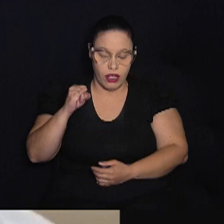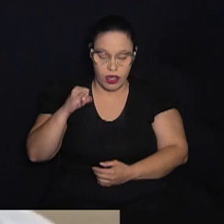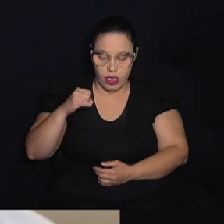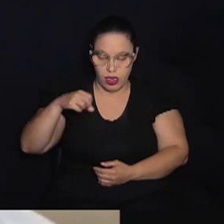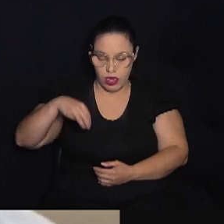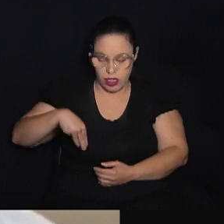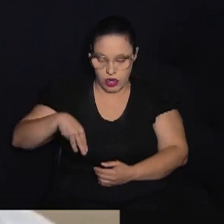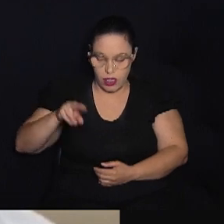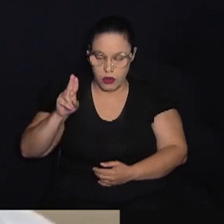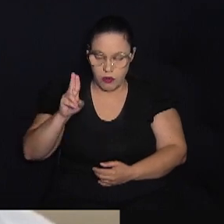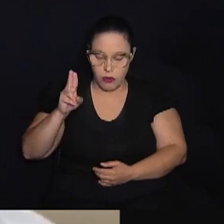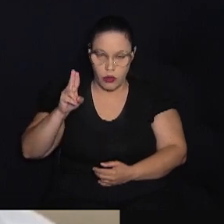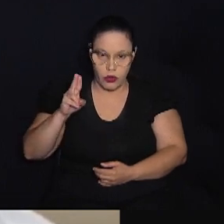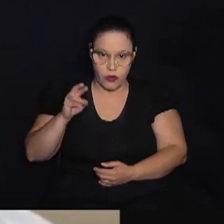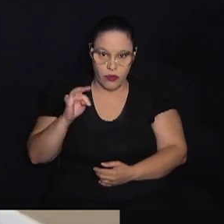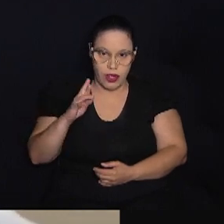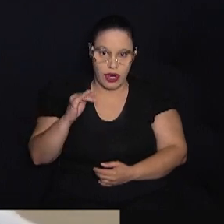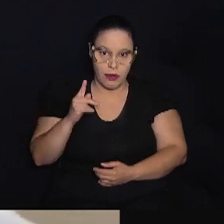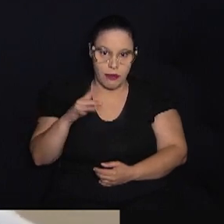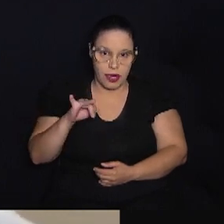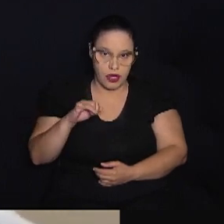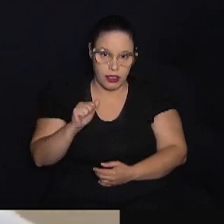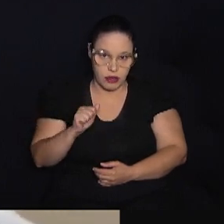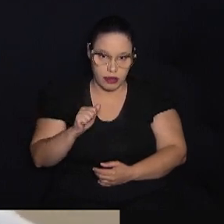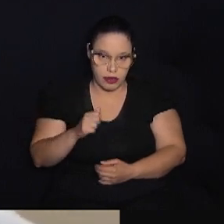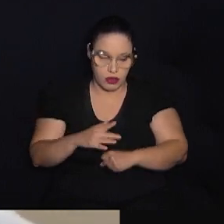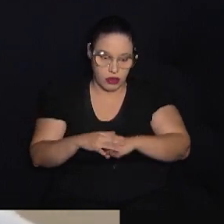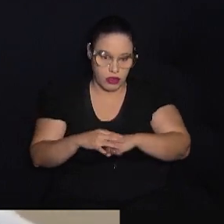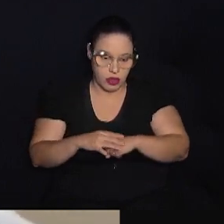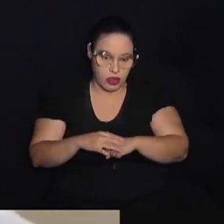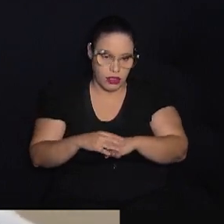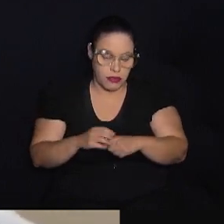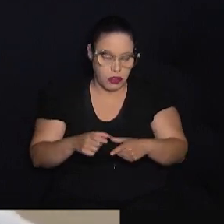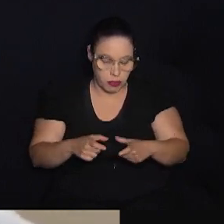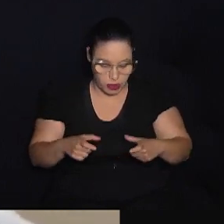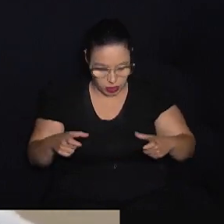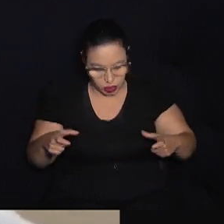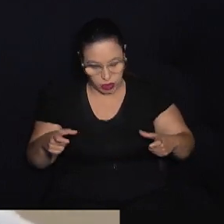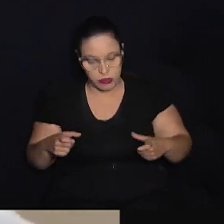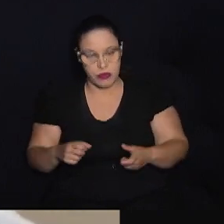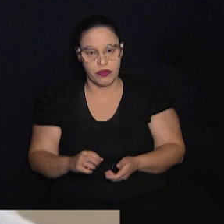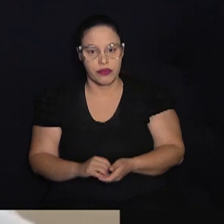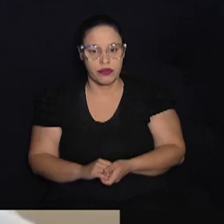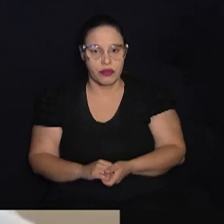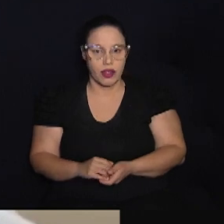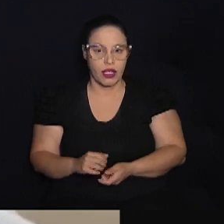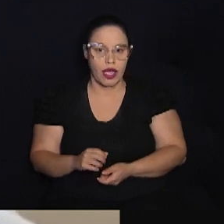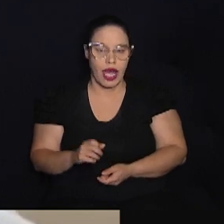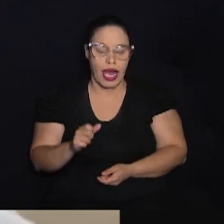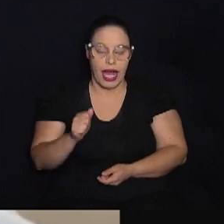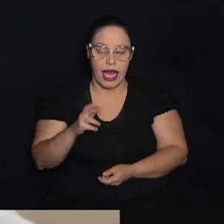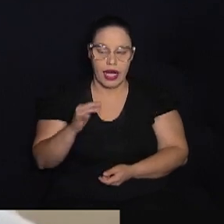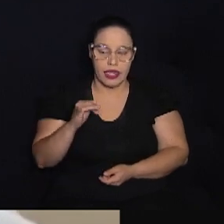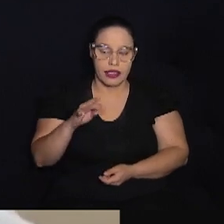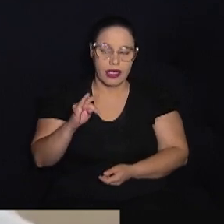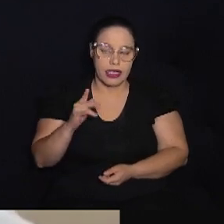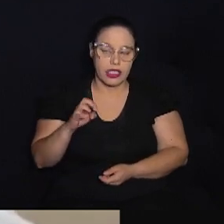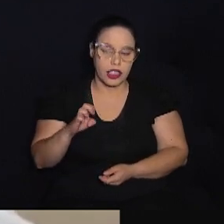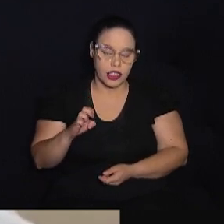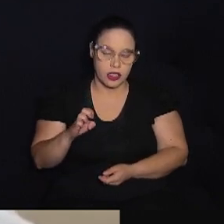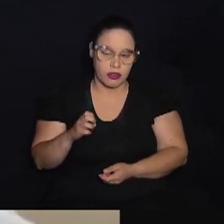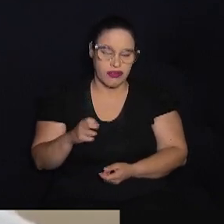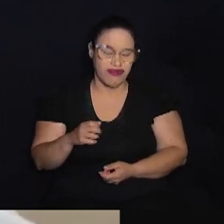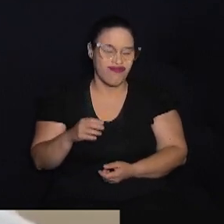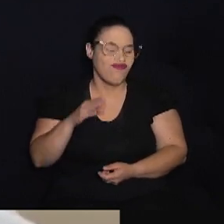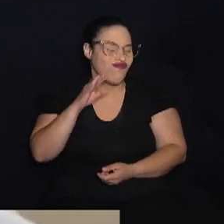nesse caso, você vai aumentar as suas doenças autoimunes. Então, por exemplo, você tem uma artrite, vai piorar a sua